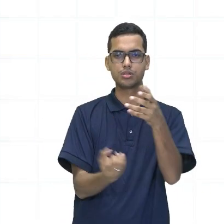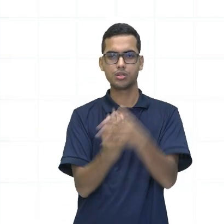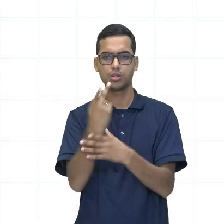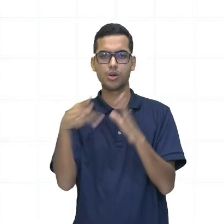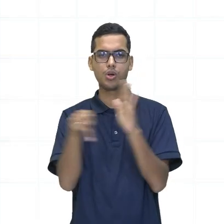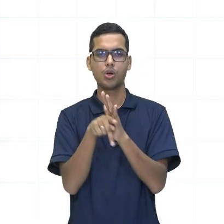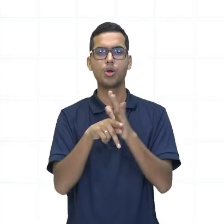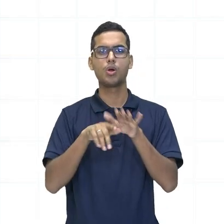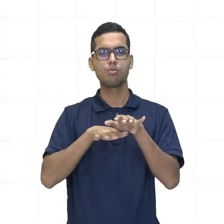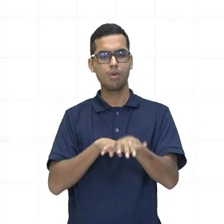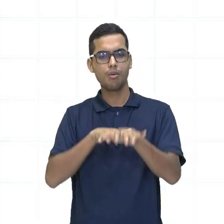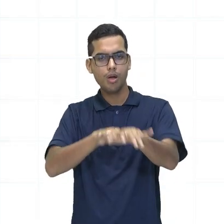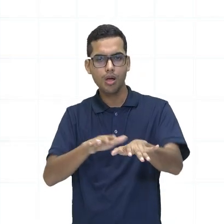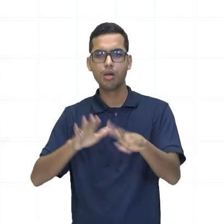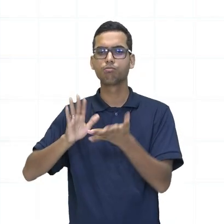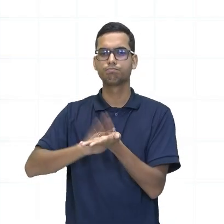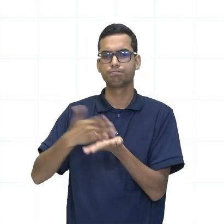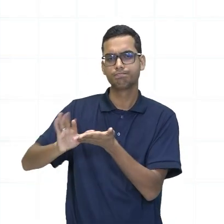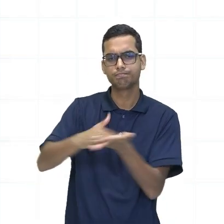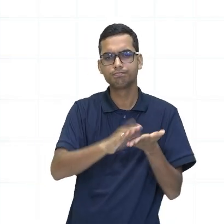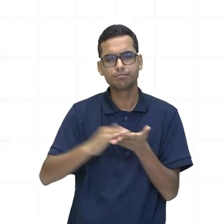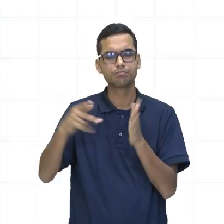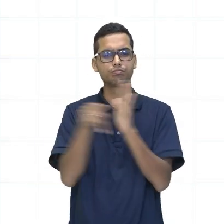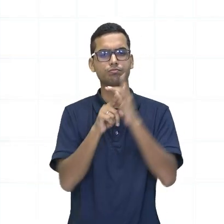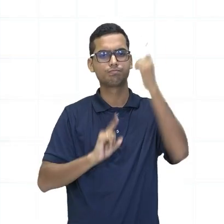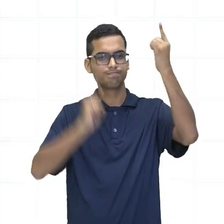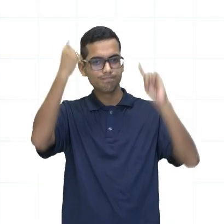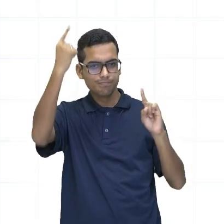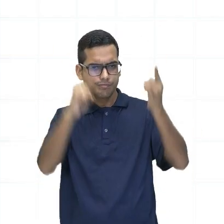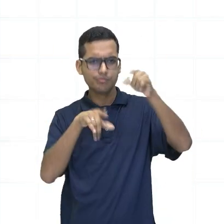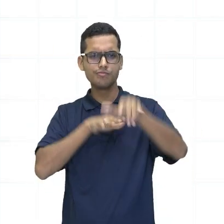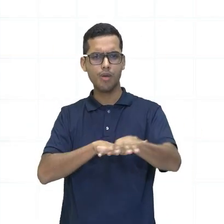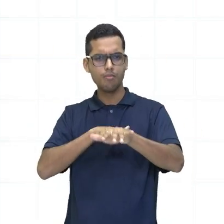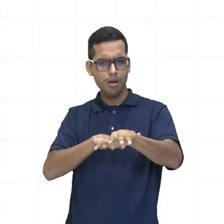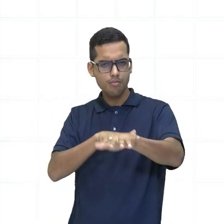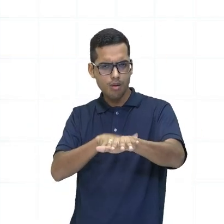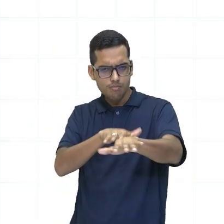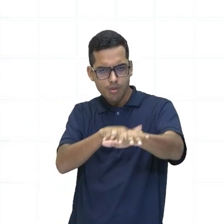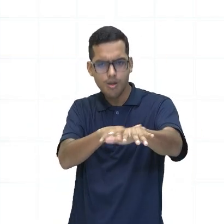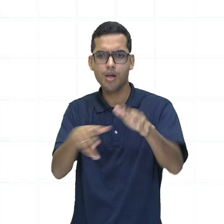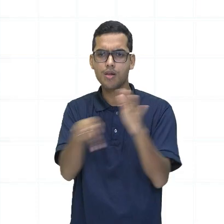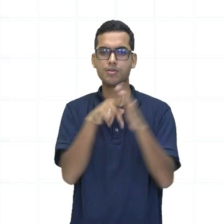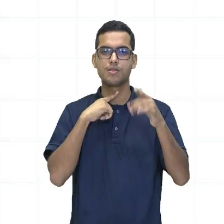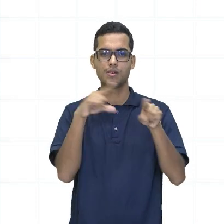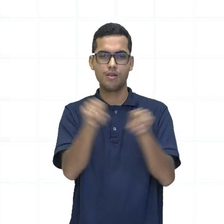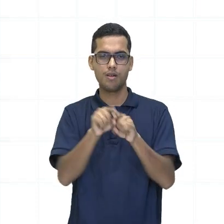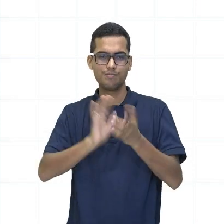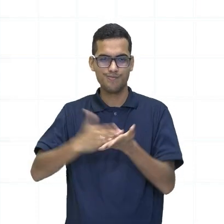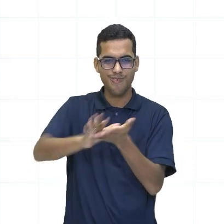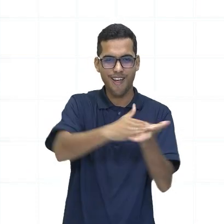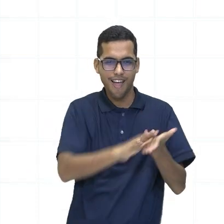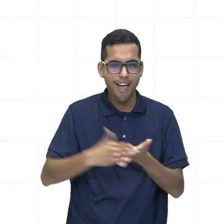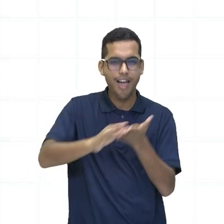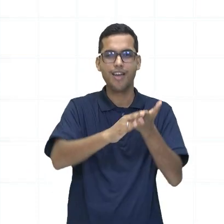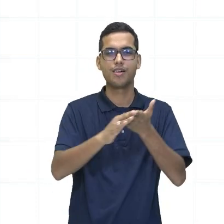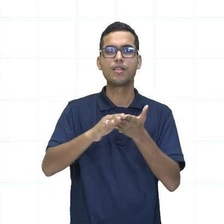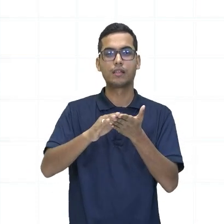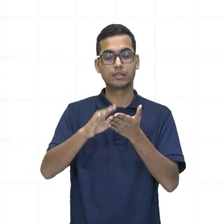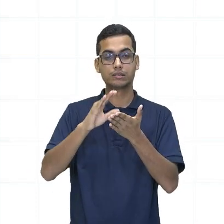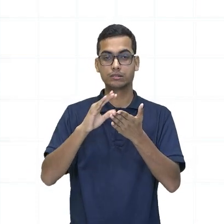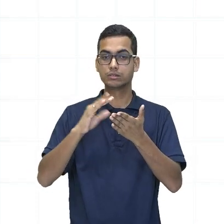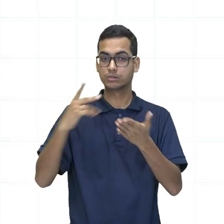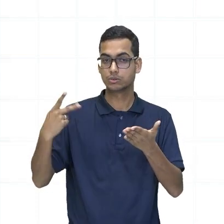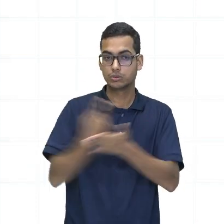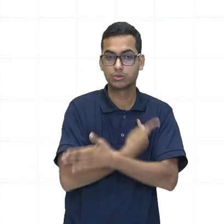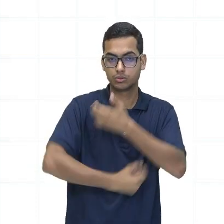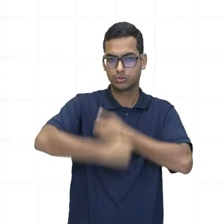dançar pelas ruas em forma de cortejo. Essa mobilização no carnaval, isso em